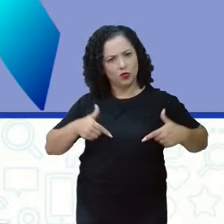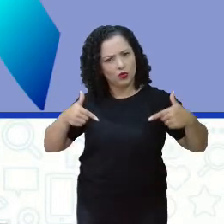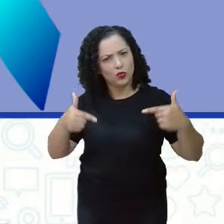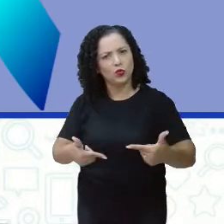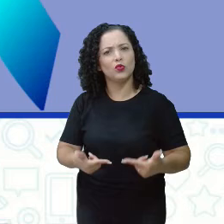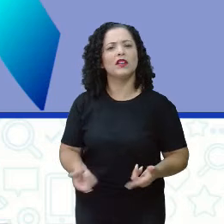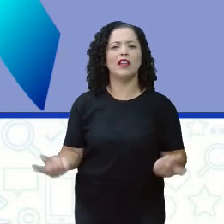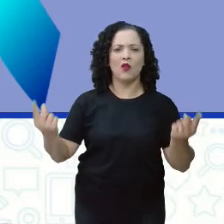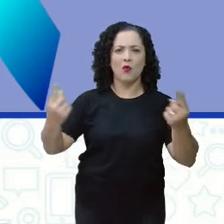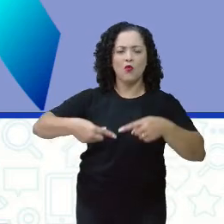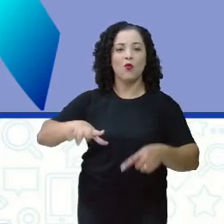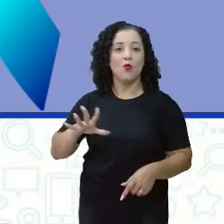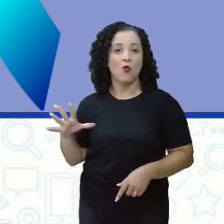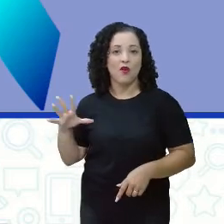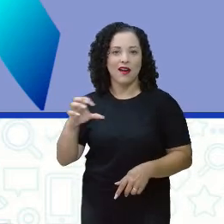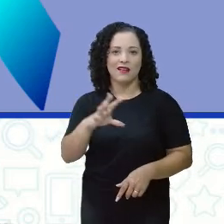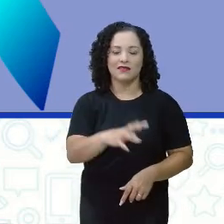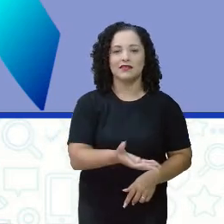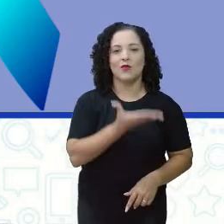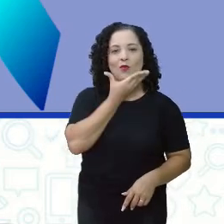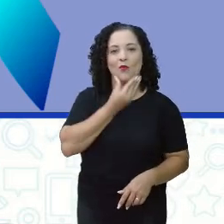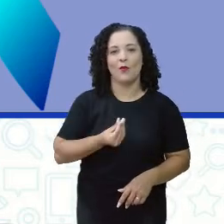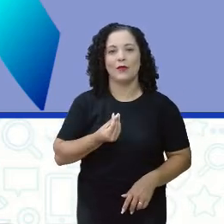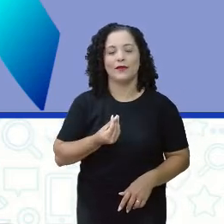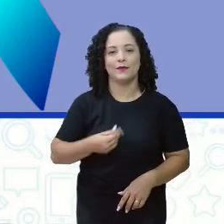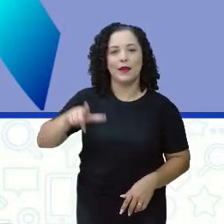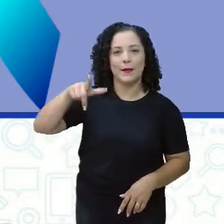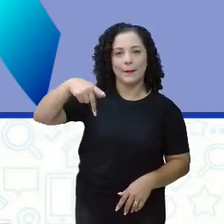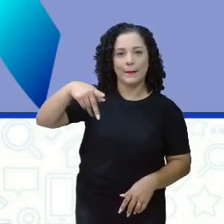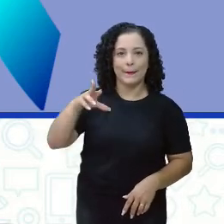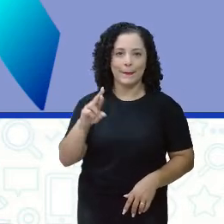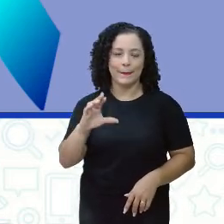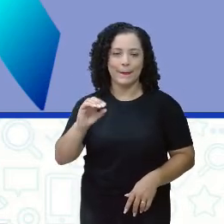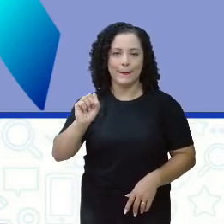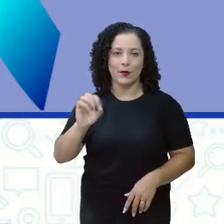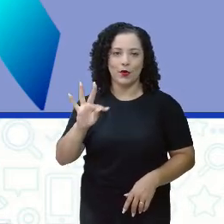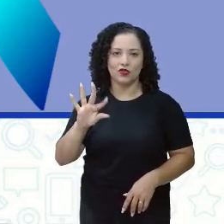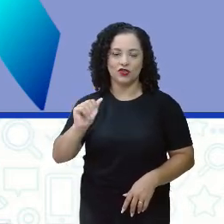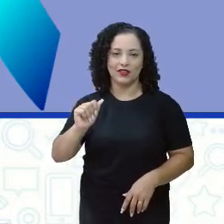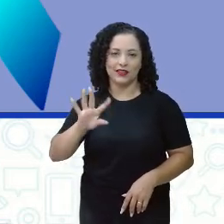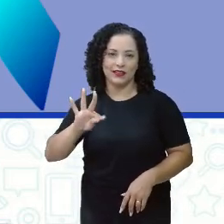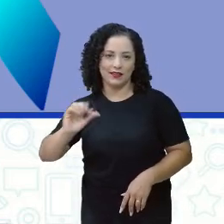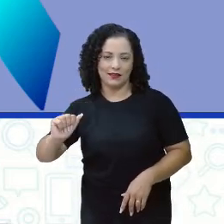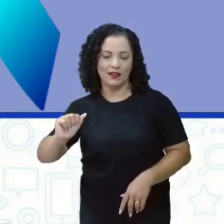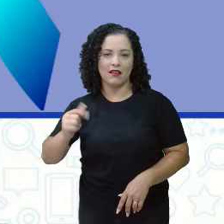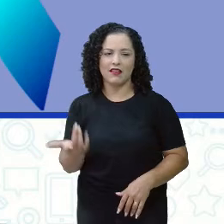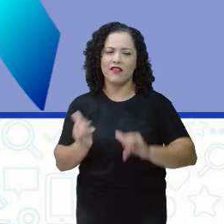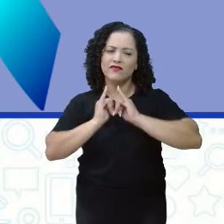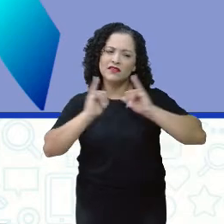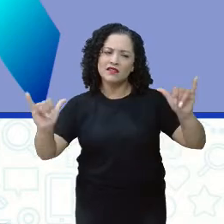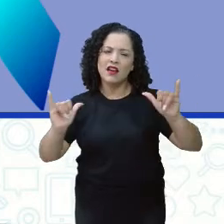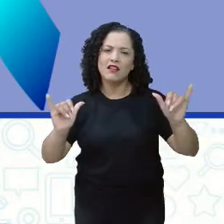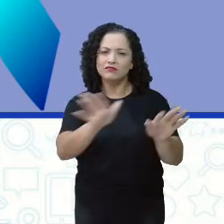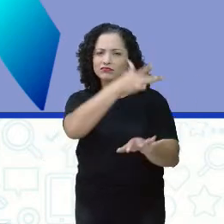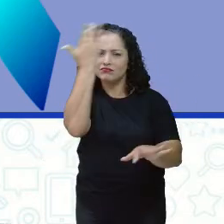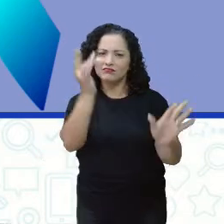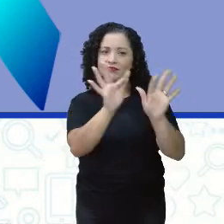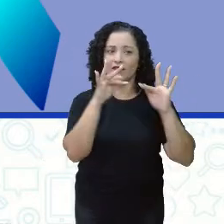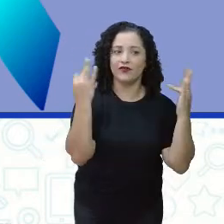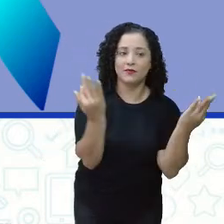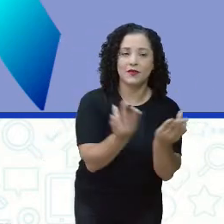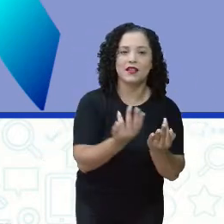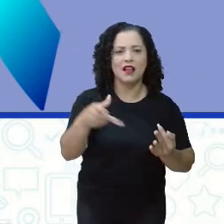agora o câncer de próstata. Então, sempre aqui o nosso pedido, avise aí para os familiares, lembrem a ele